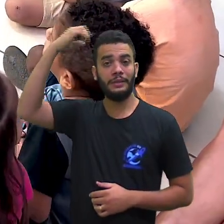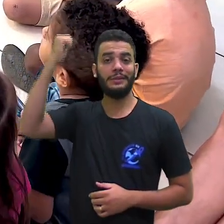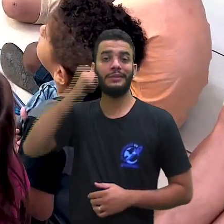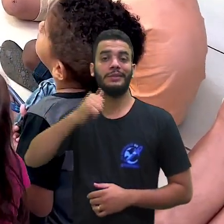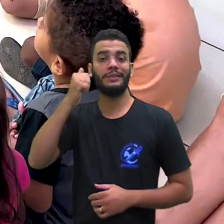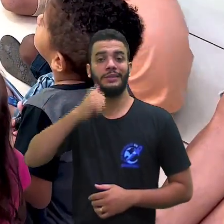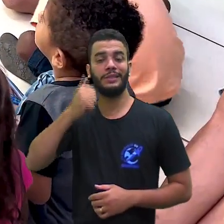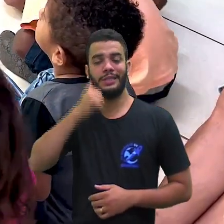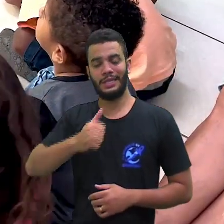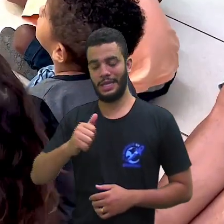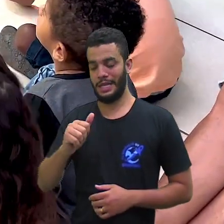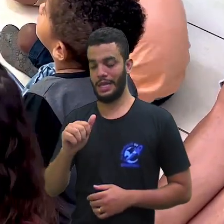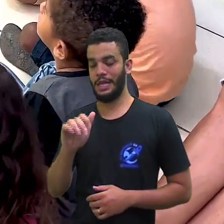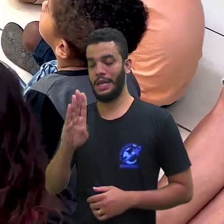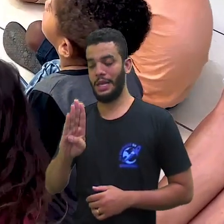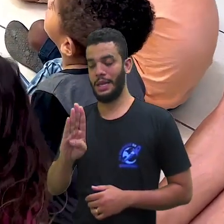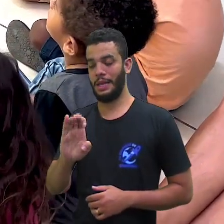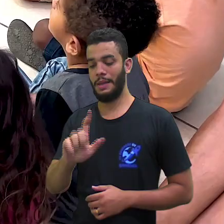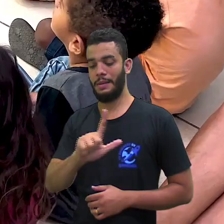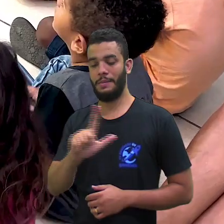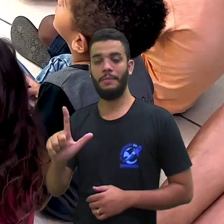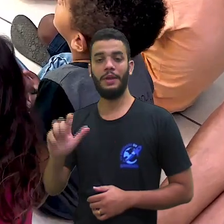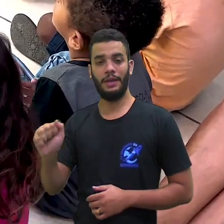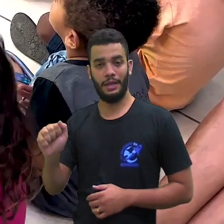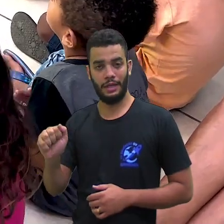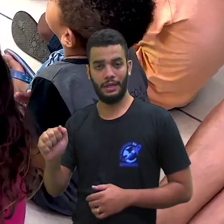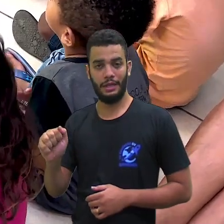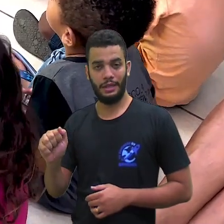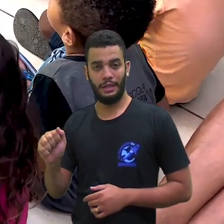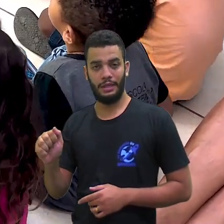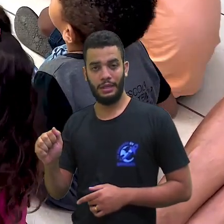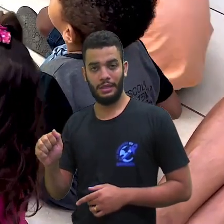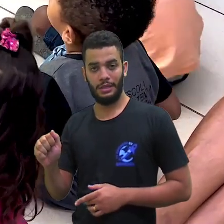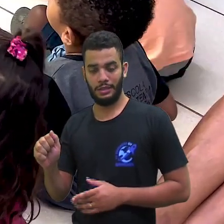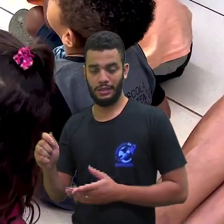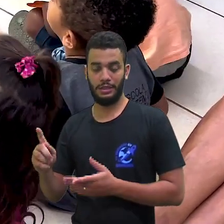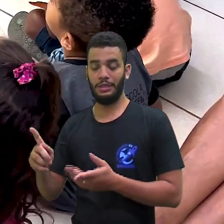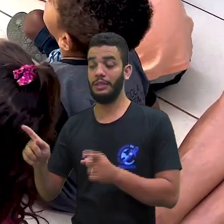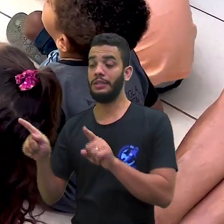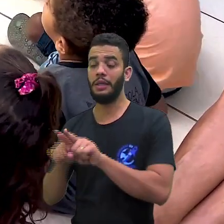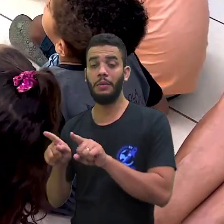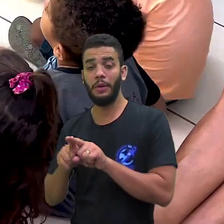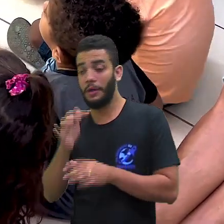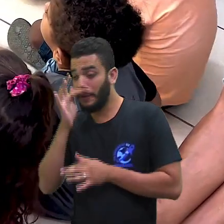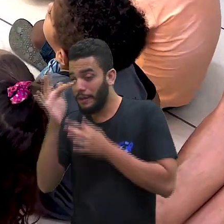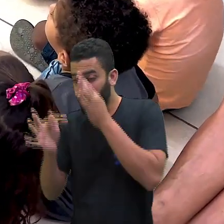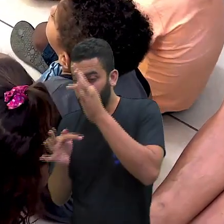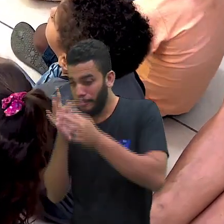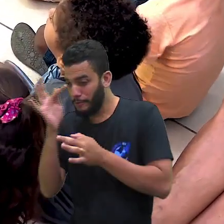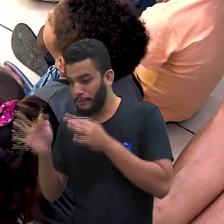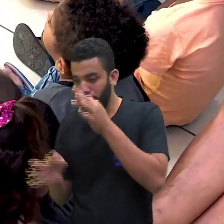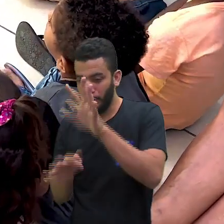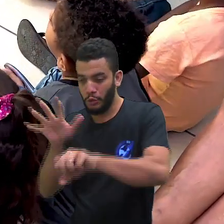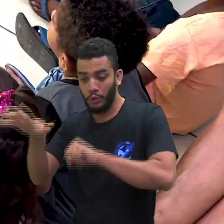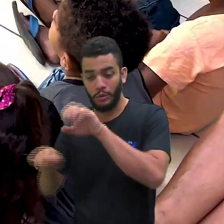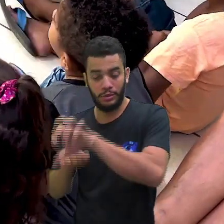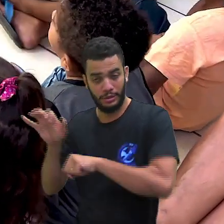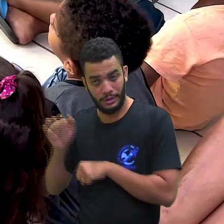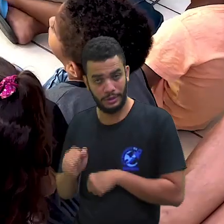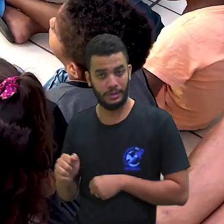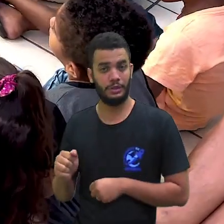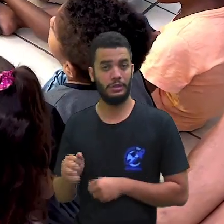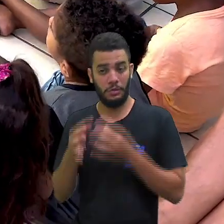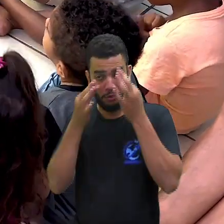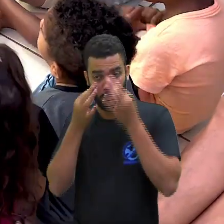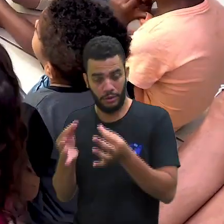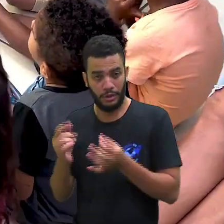A Bela o quê? A Bela das Flores. Olha, a gente tem que prestar atenção, hein? E